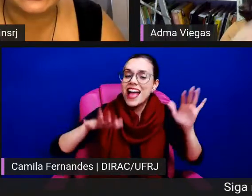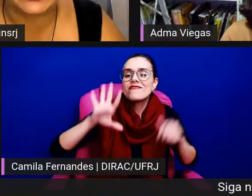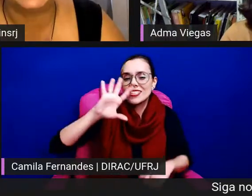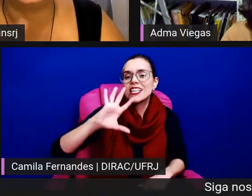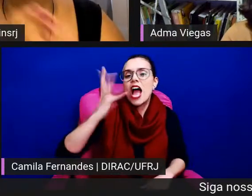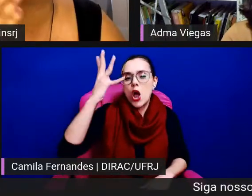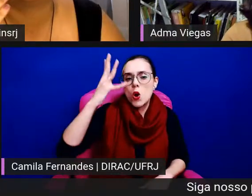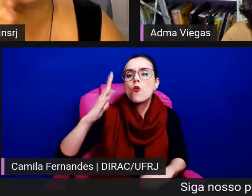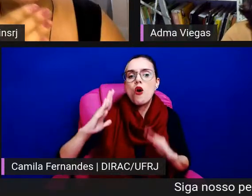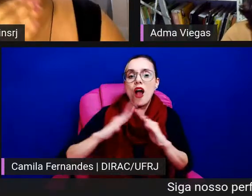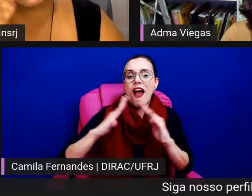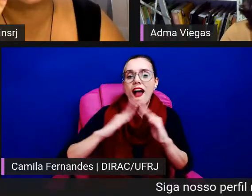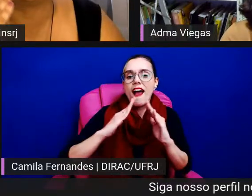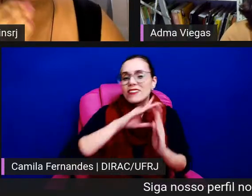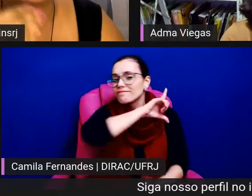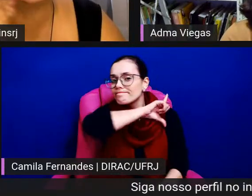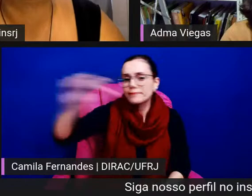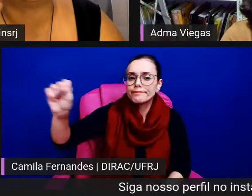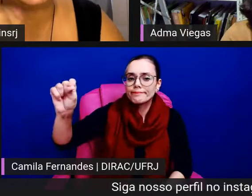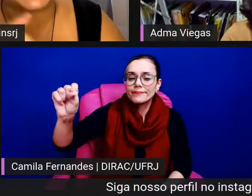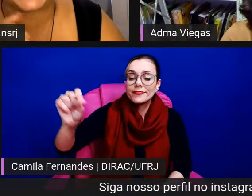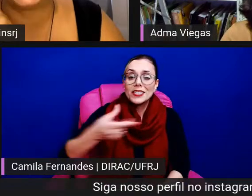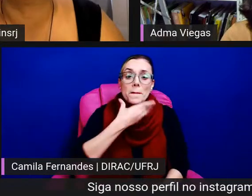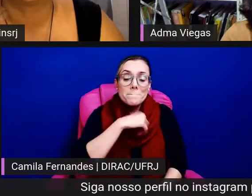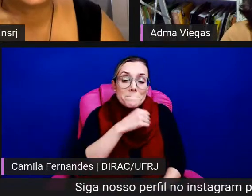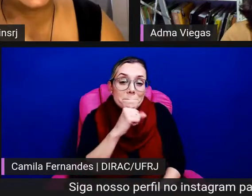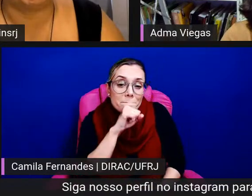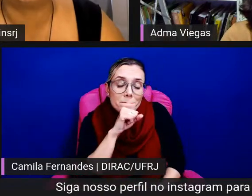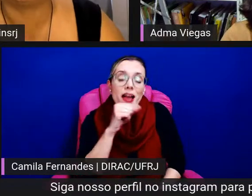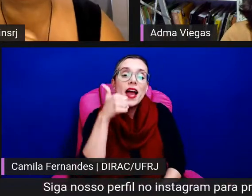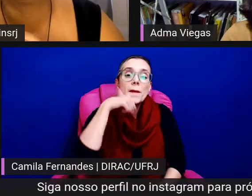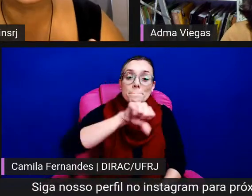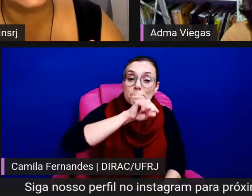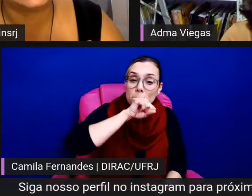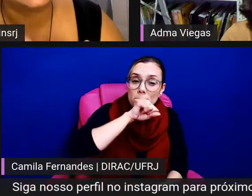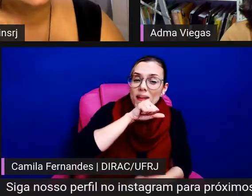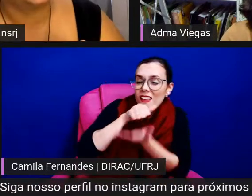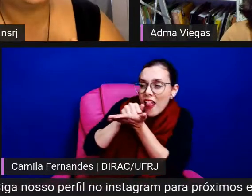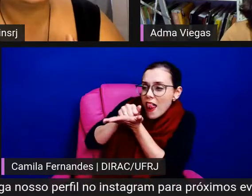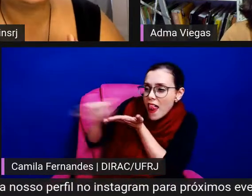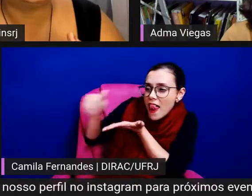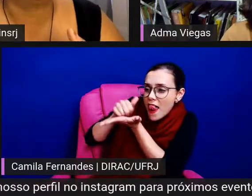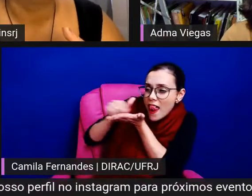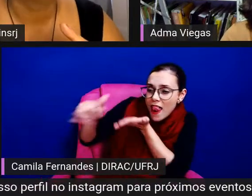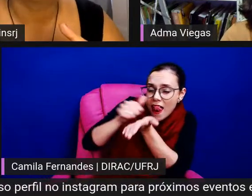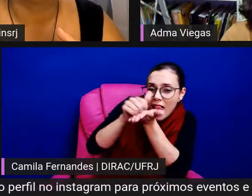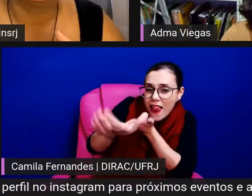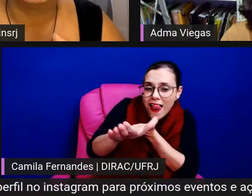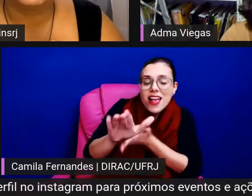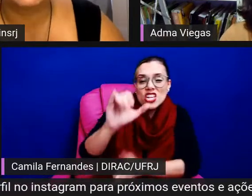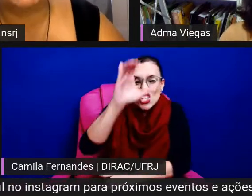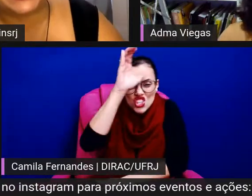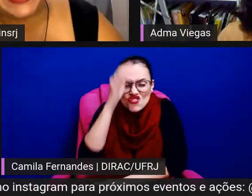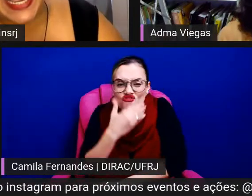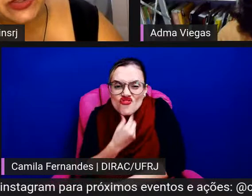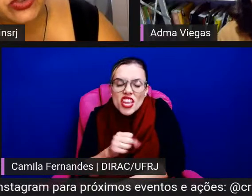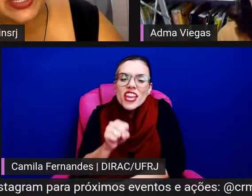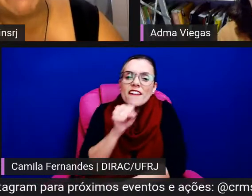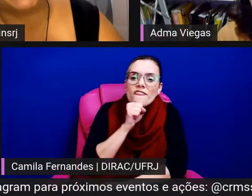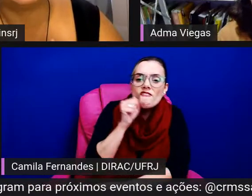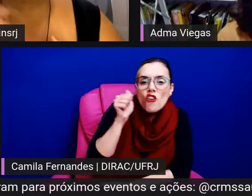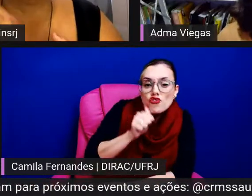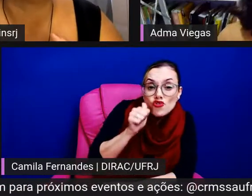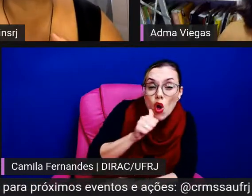dos nossos lares, por nossos pais, mães, familiares, avós, tios. Logo em seguida, somos expulsas do